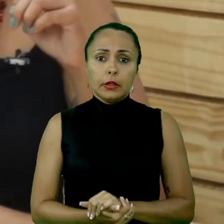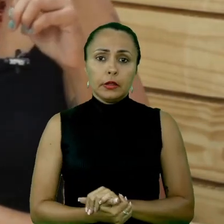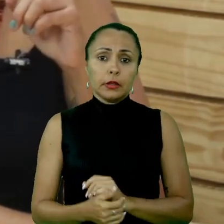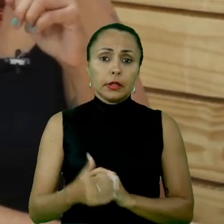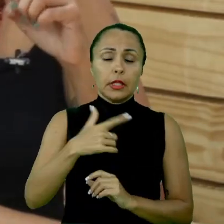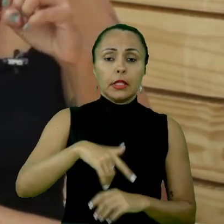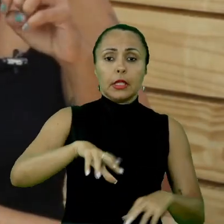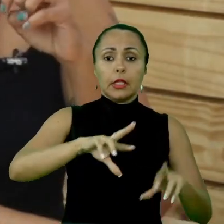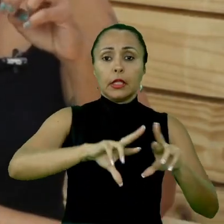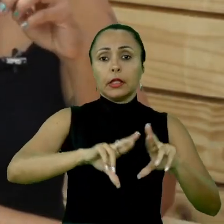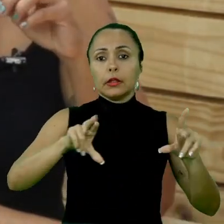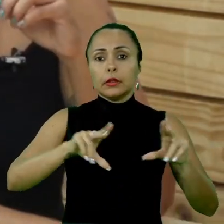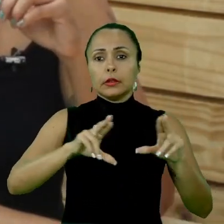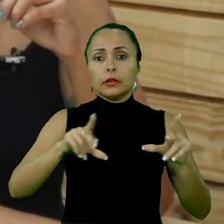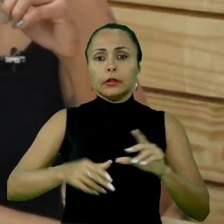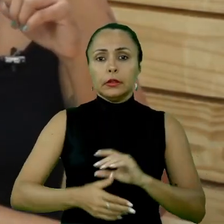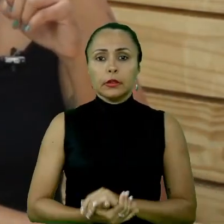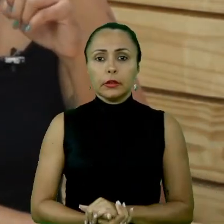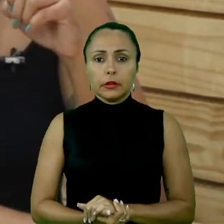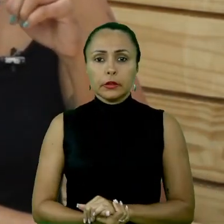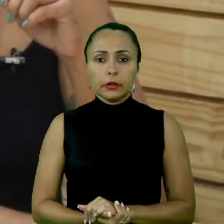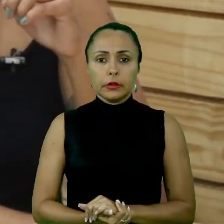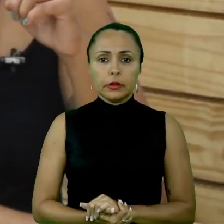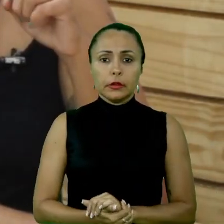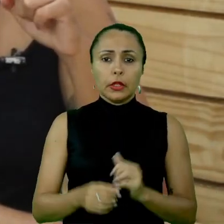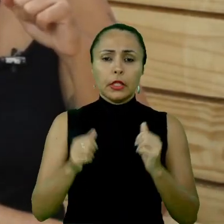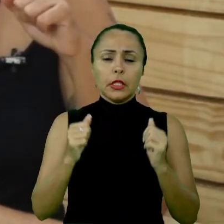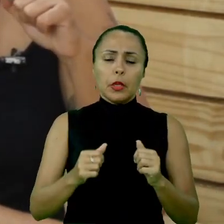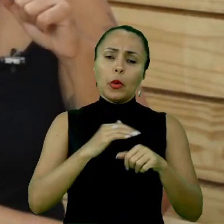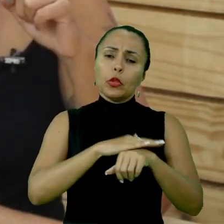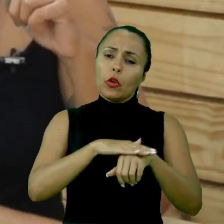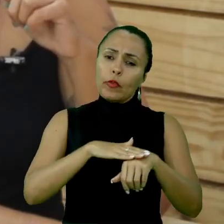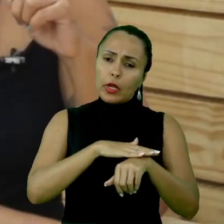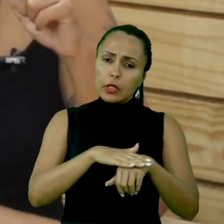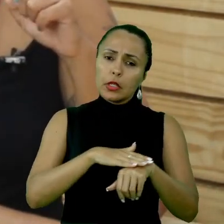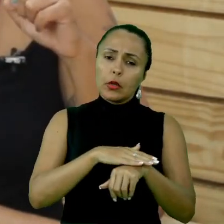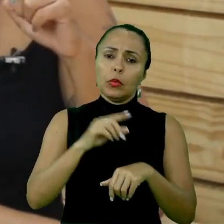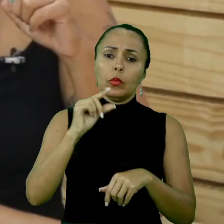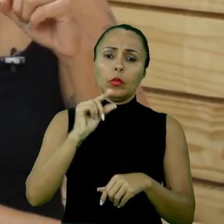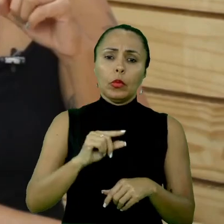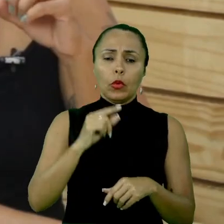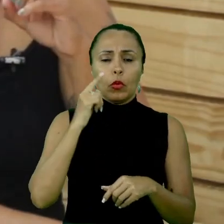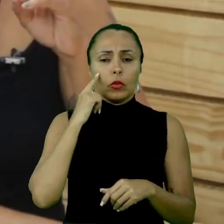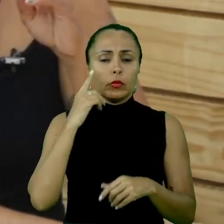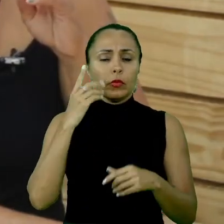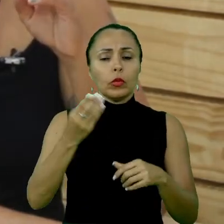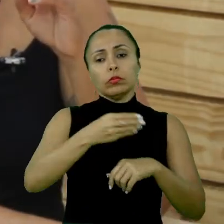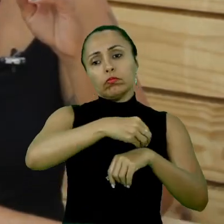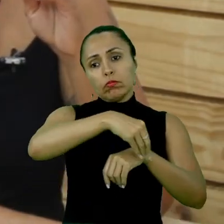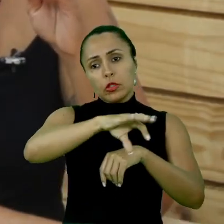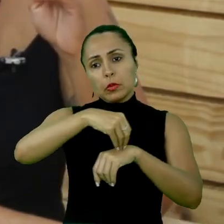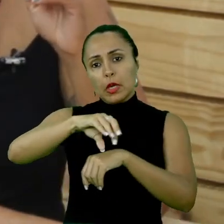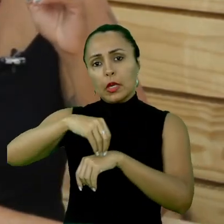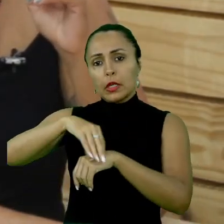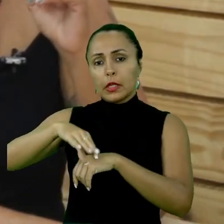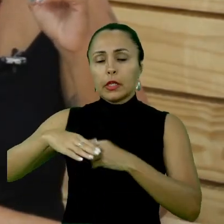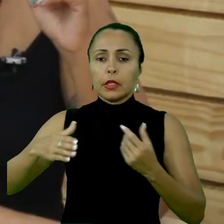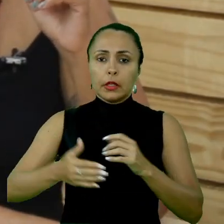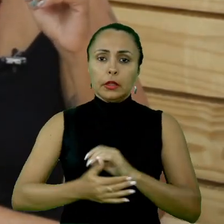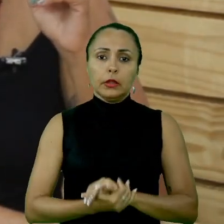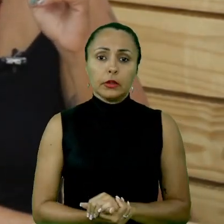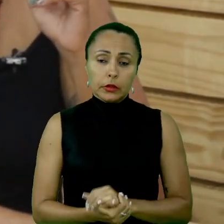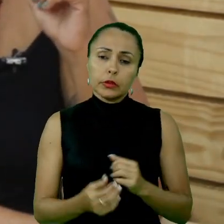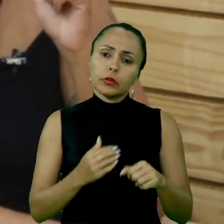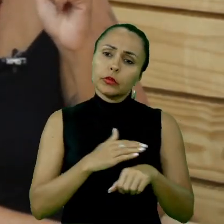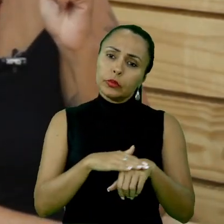diferença da releitura. E aí, para a gente conversar um pouco sobre isso, vou deixar aqui esse caso do plágio para a gente